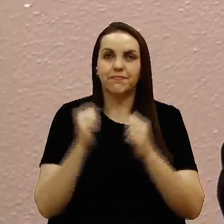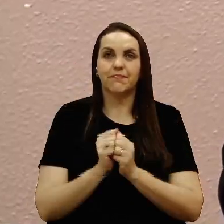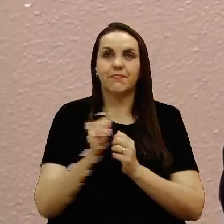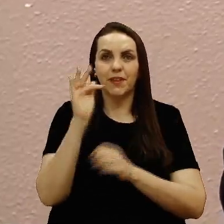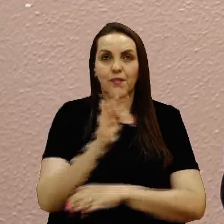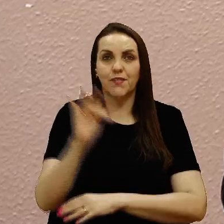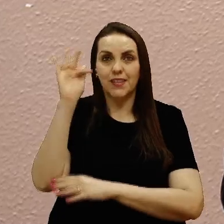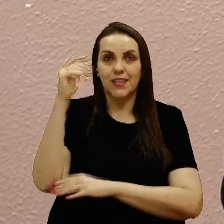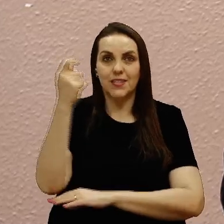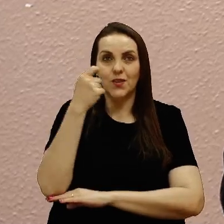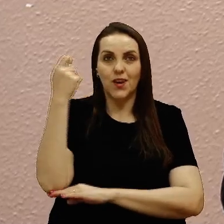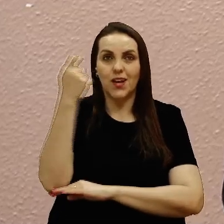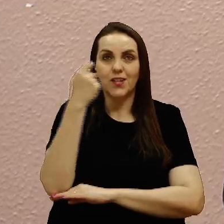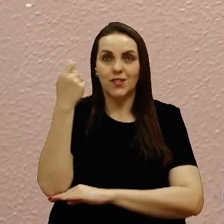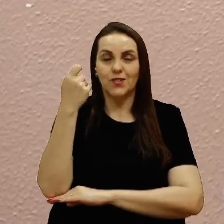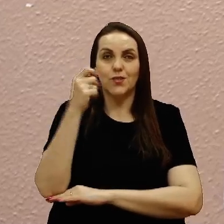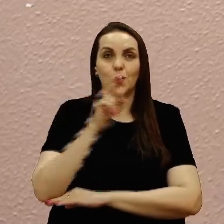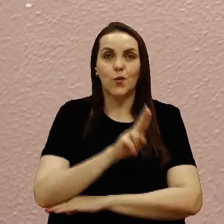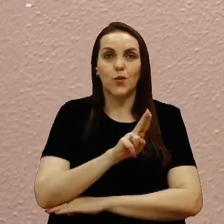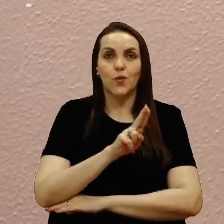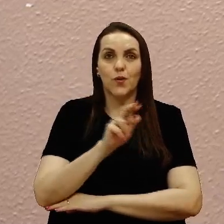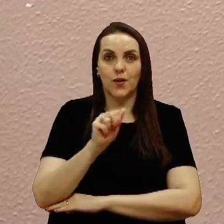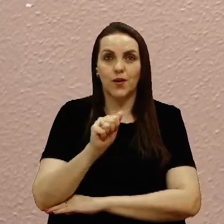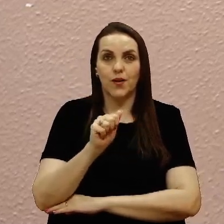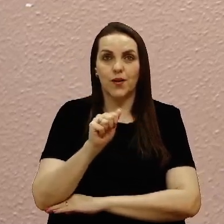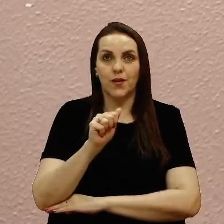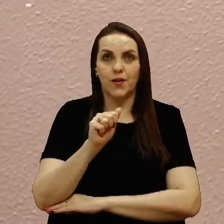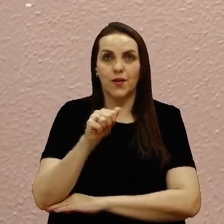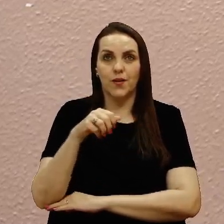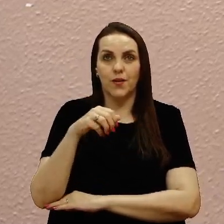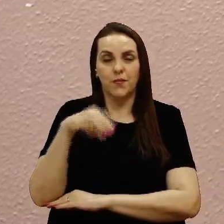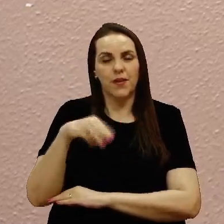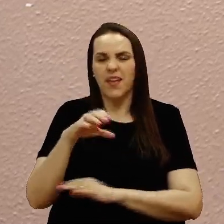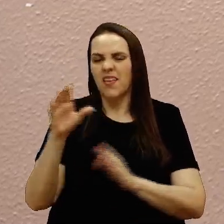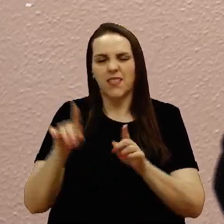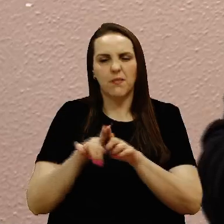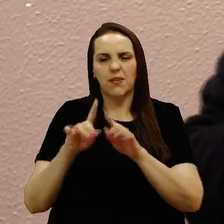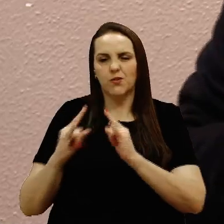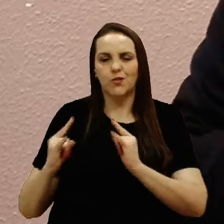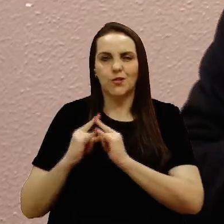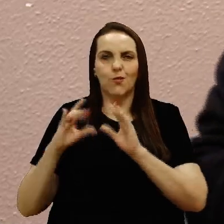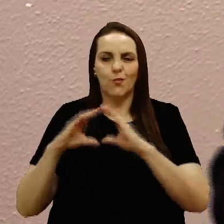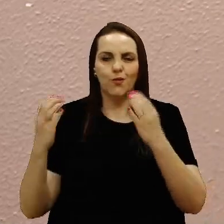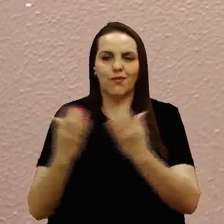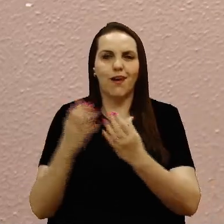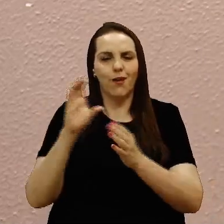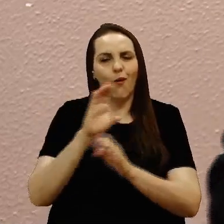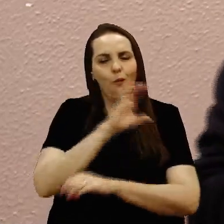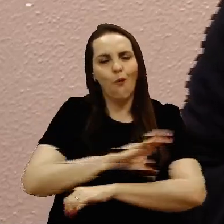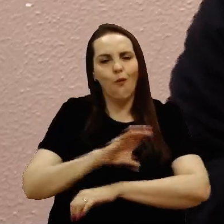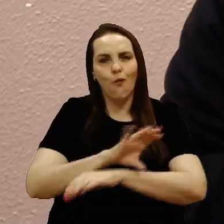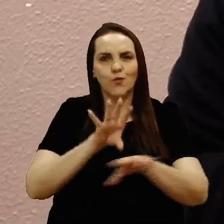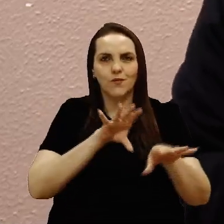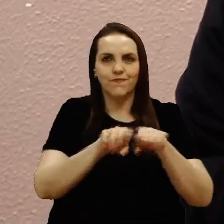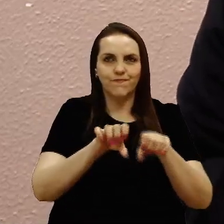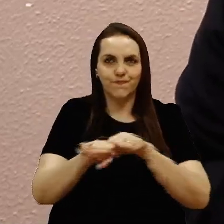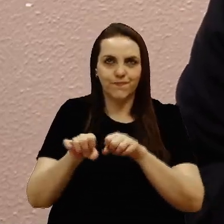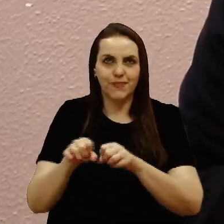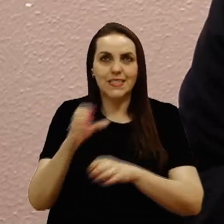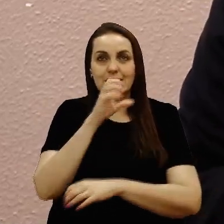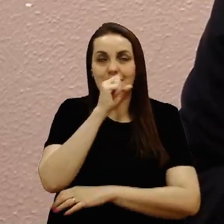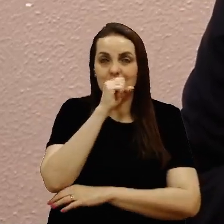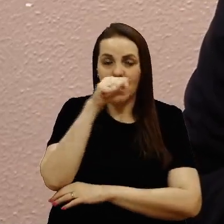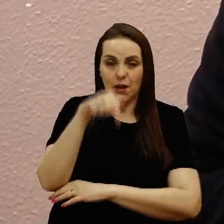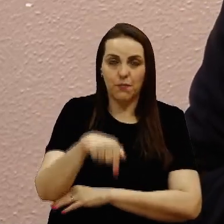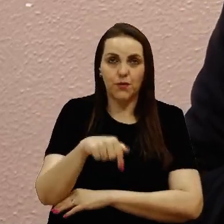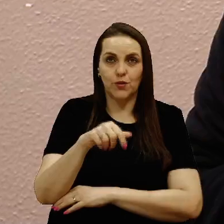Uniões de Associações de Moradores e Entidades Comunitárias, que teve um curso de formação esse final de semana aqui na nossa cidade, no sábado, no Cine de Bancários,